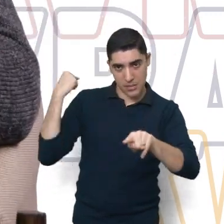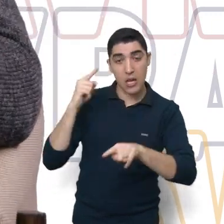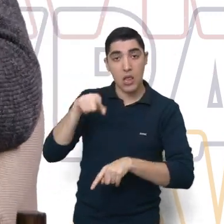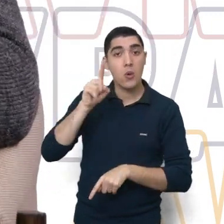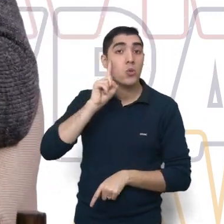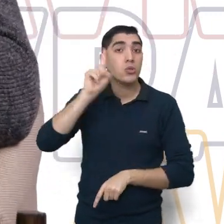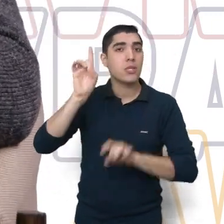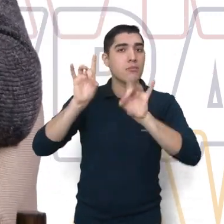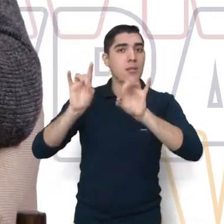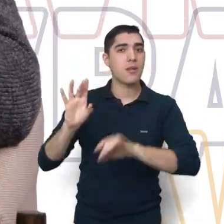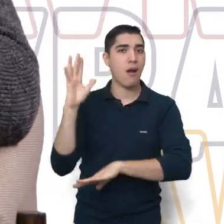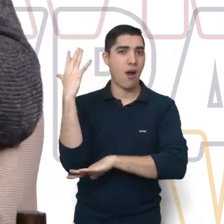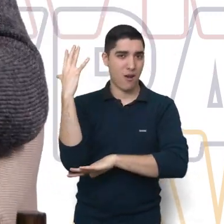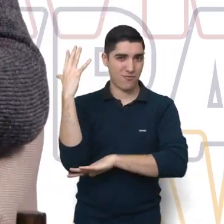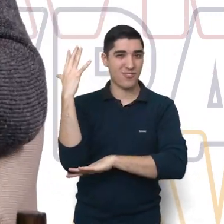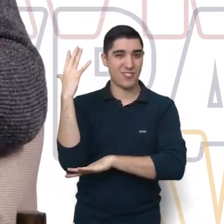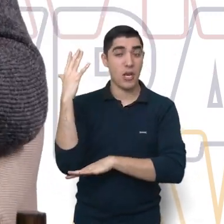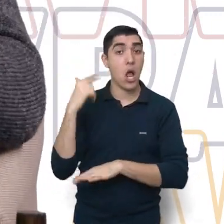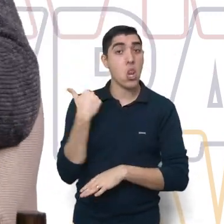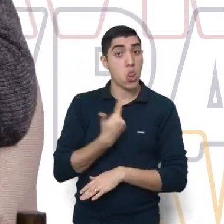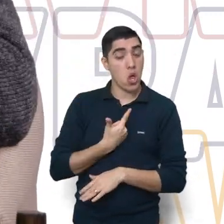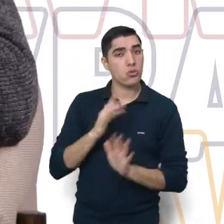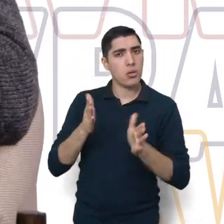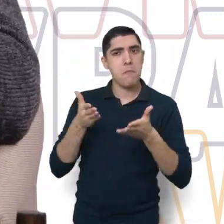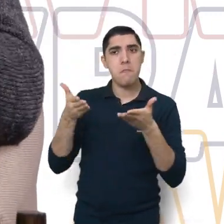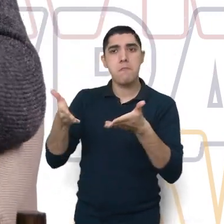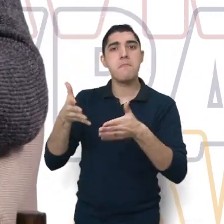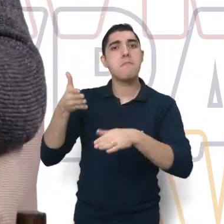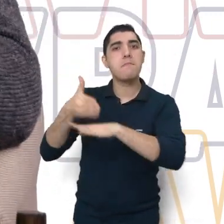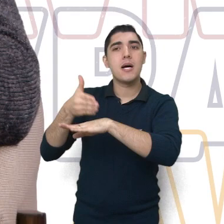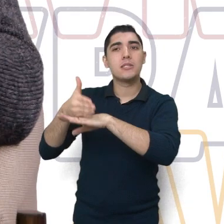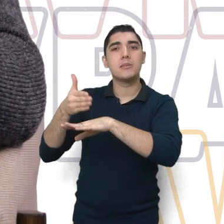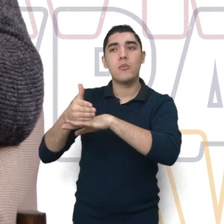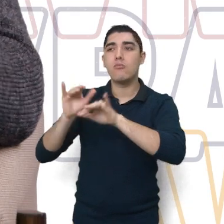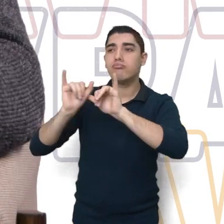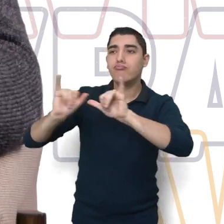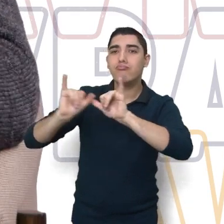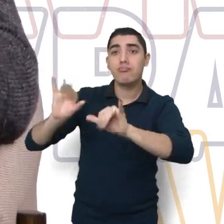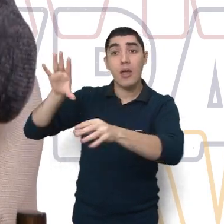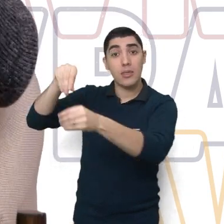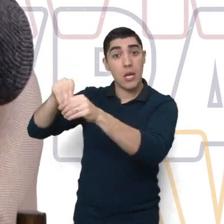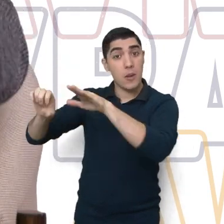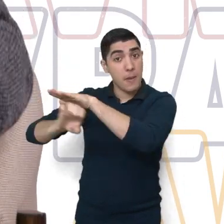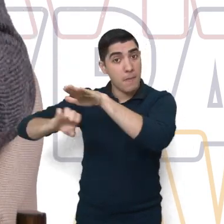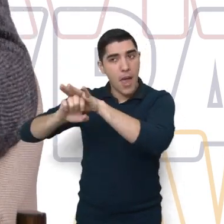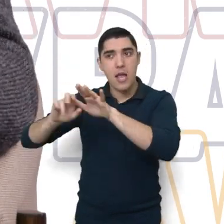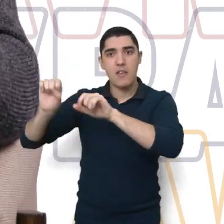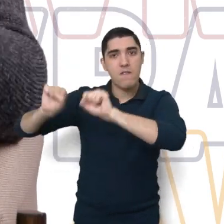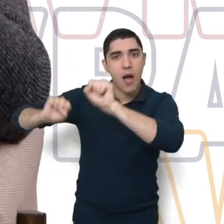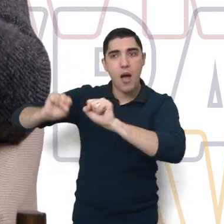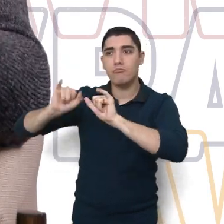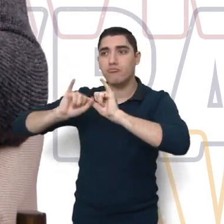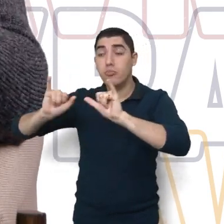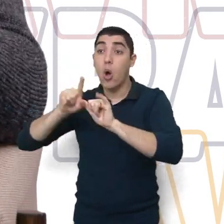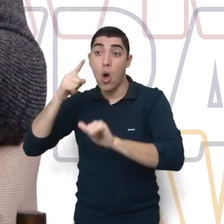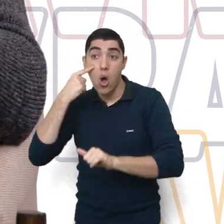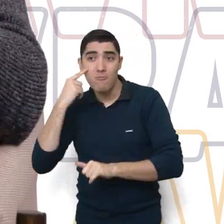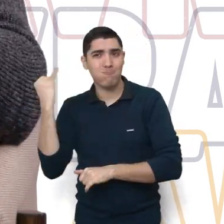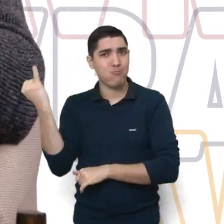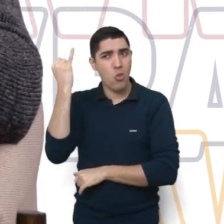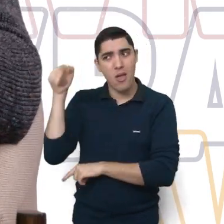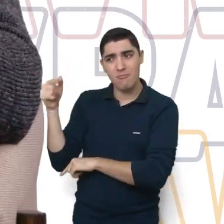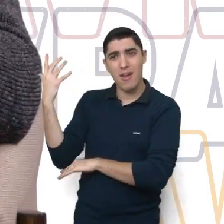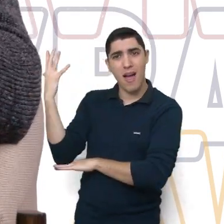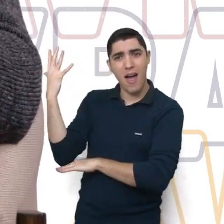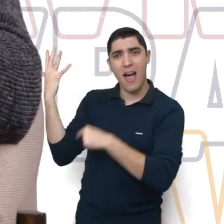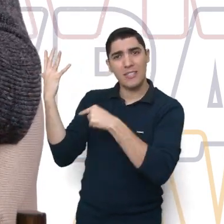tiver nós participamos de algumas ações divulgando as questões ambientais a importância da árvore para